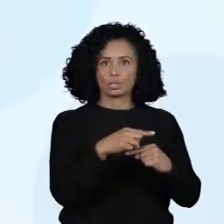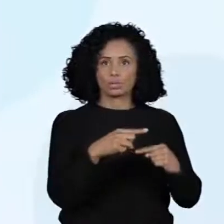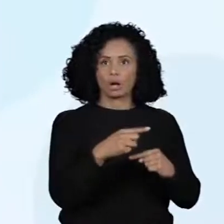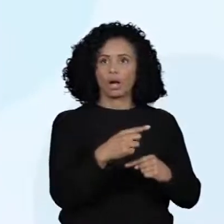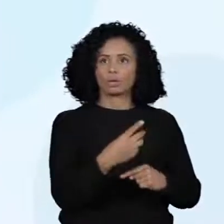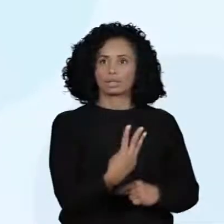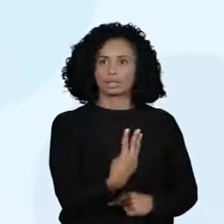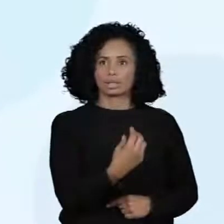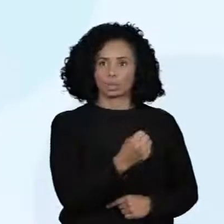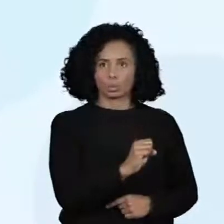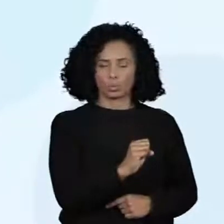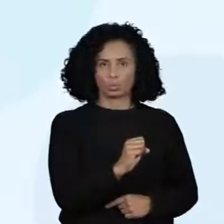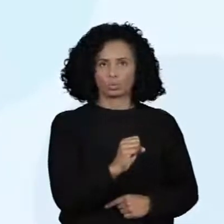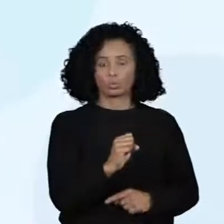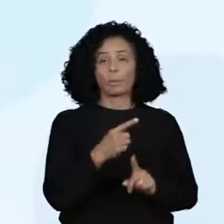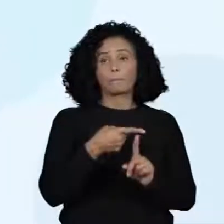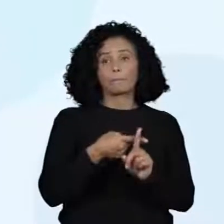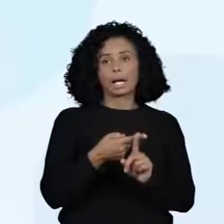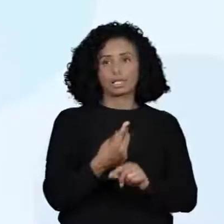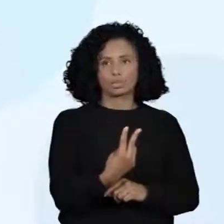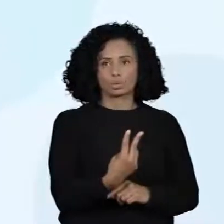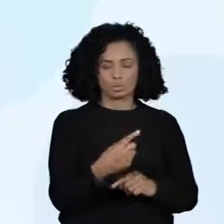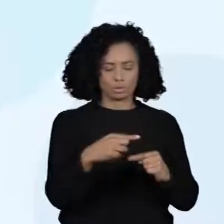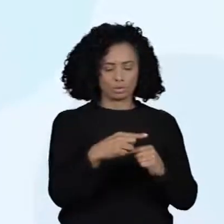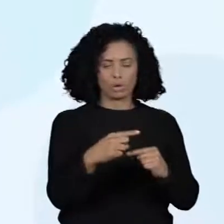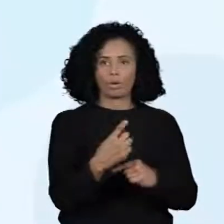Aí, mais 2. 40.